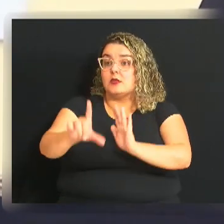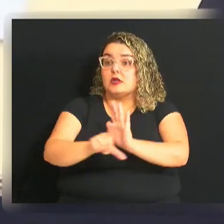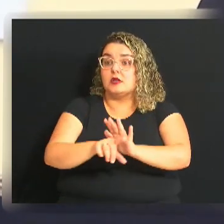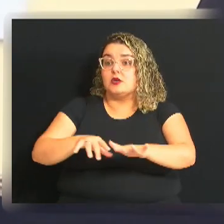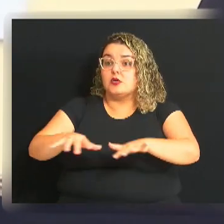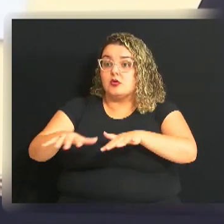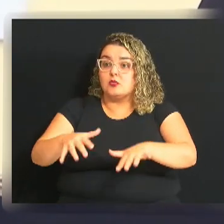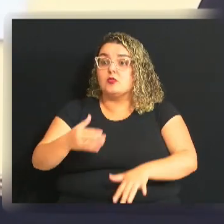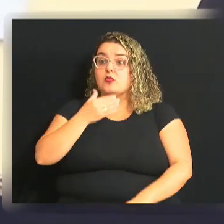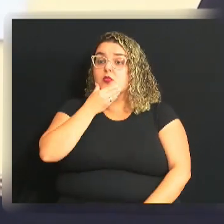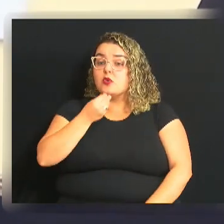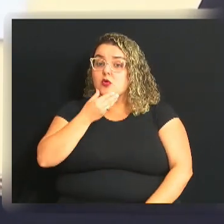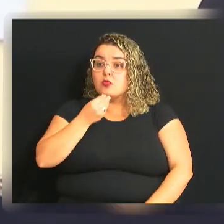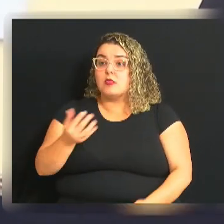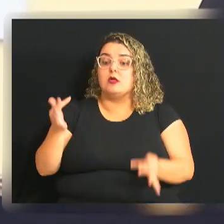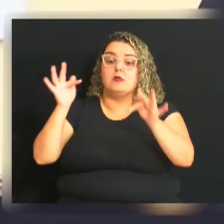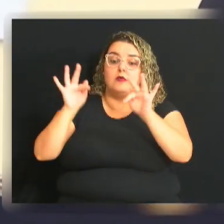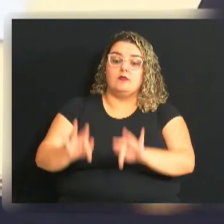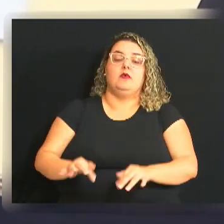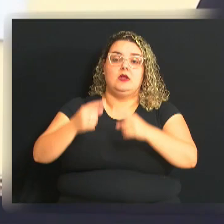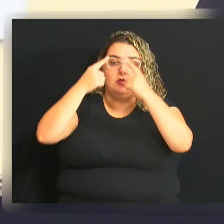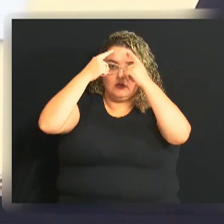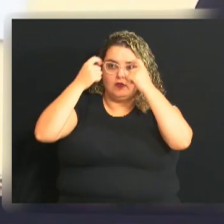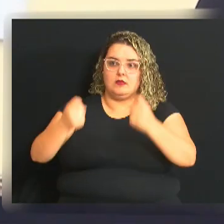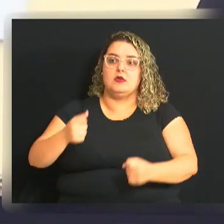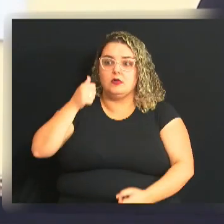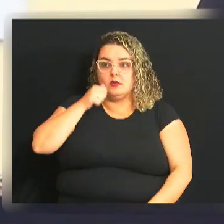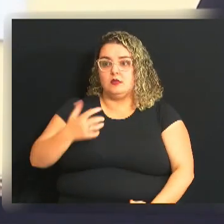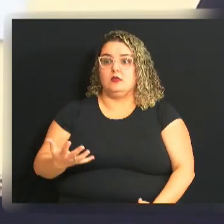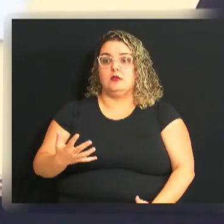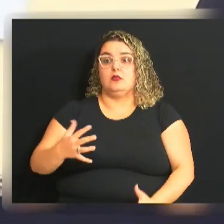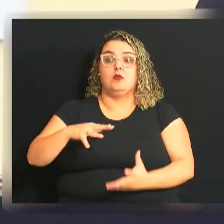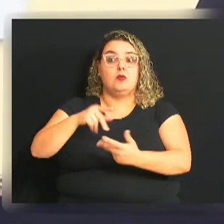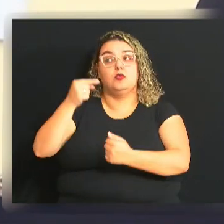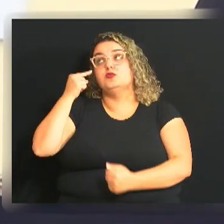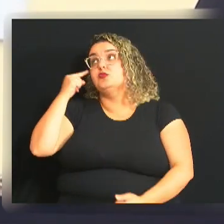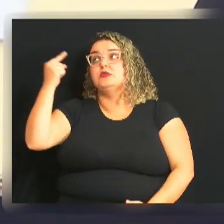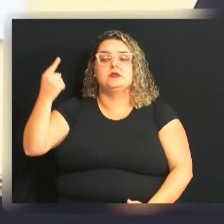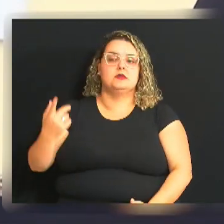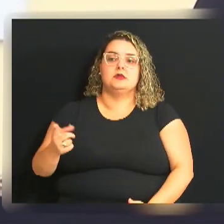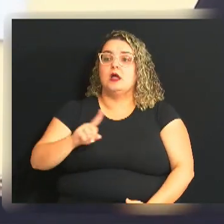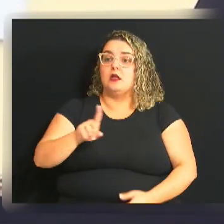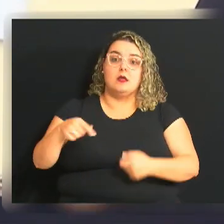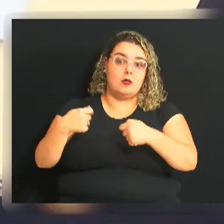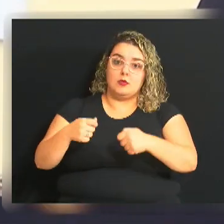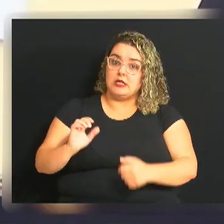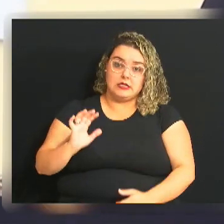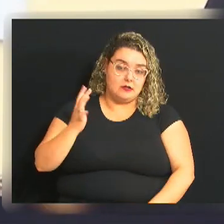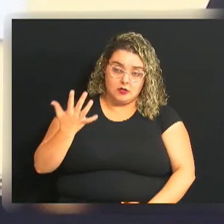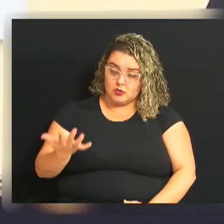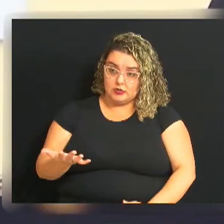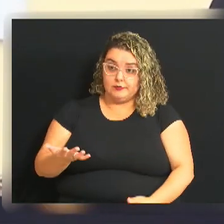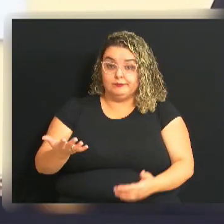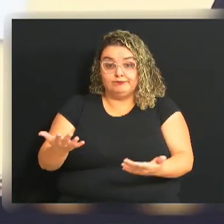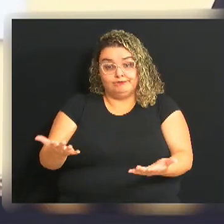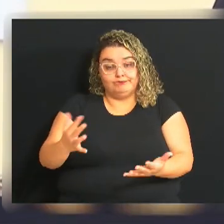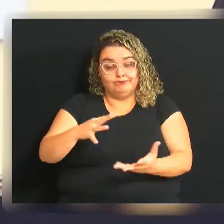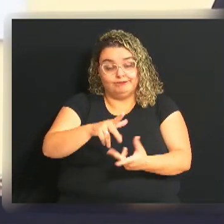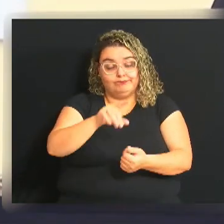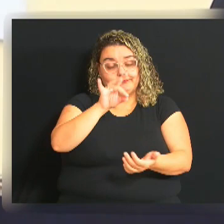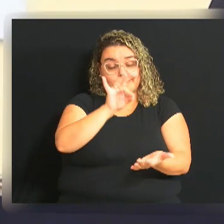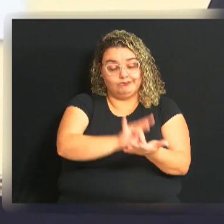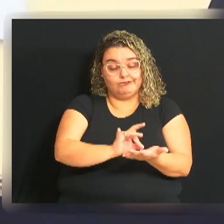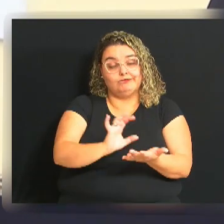os homens pelo fim da violência contra a mulher. No mundo ideal, isso não precisaria existir, mas no mundo real